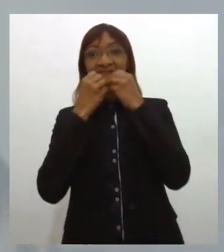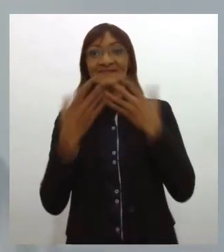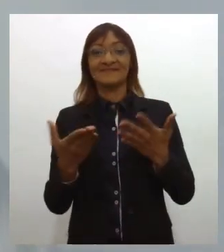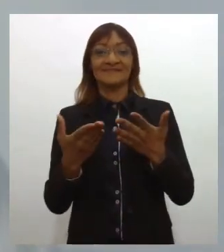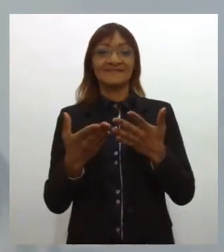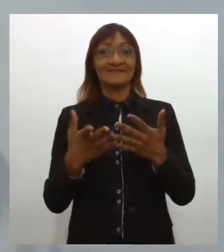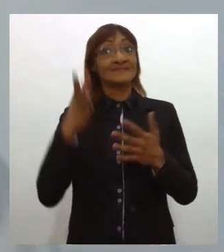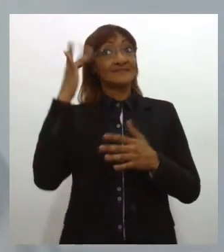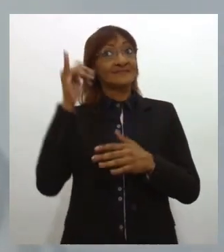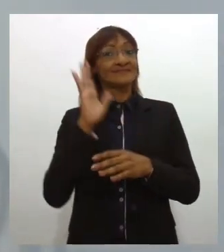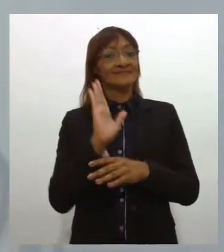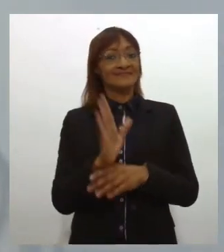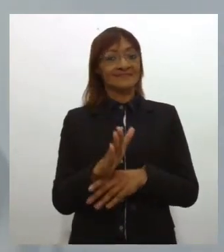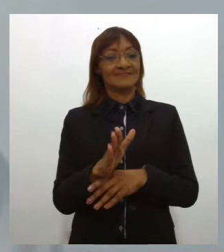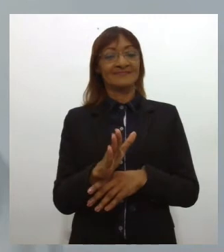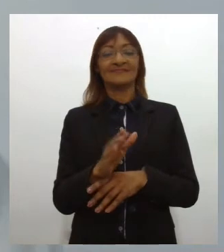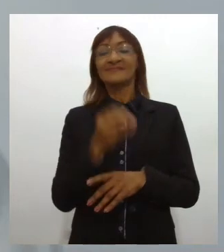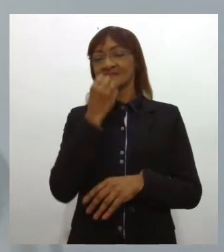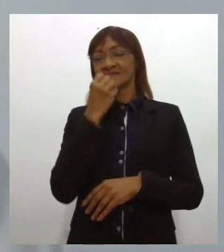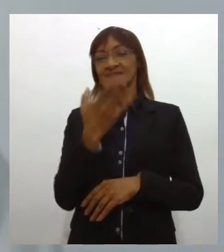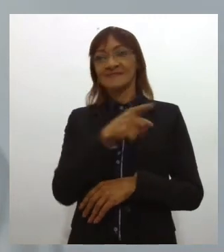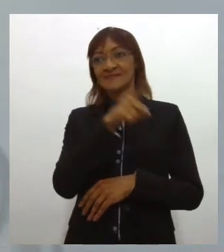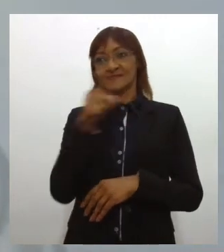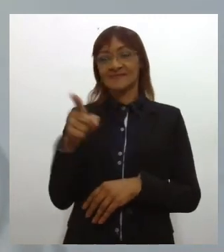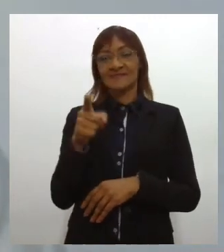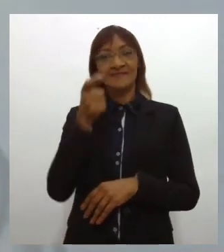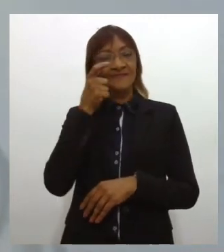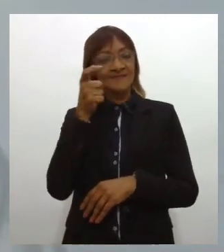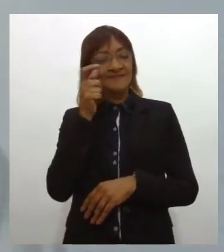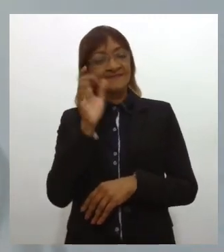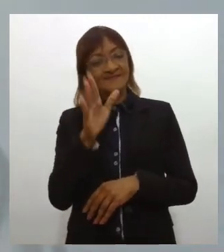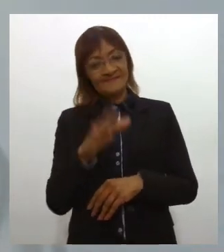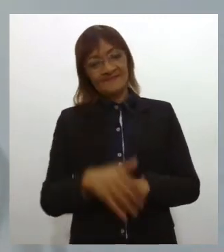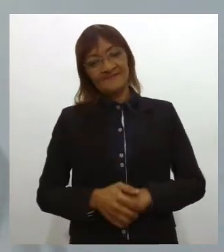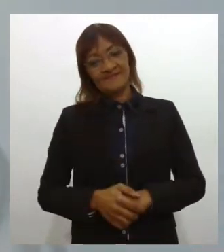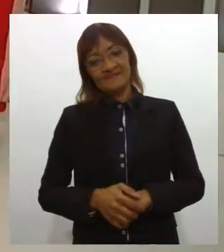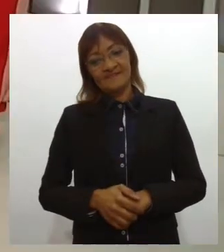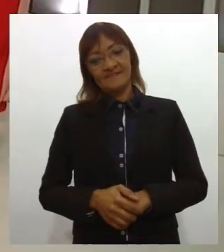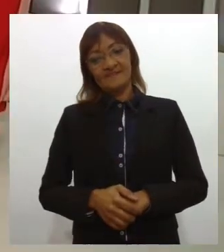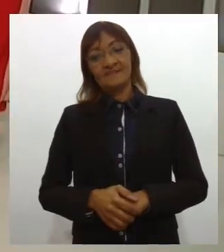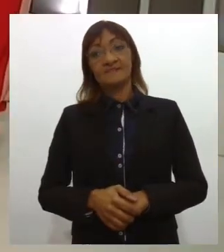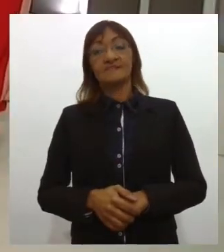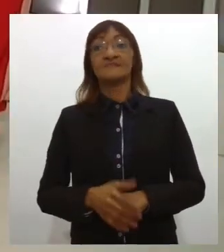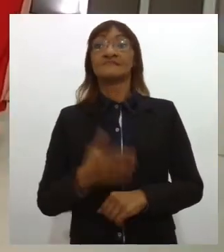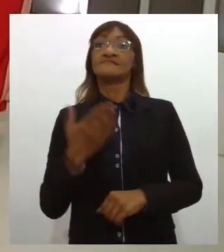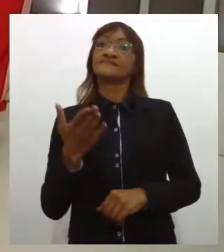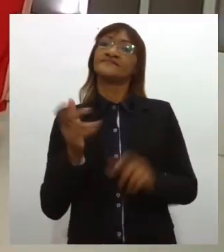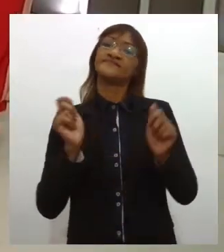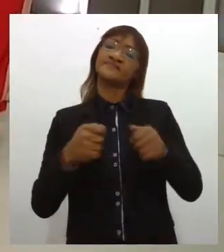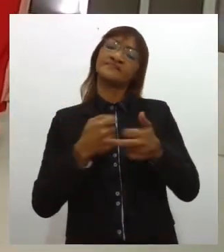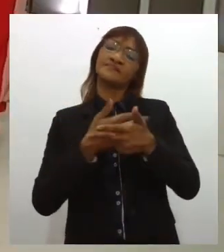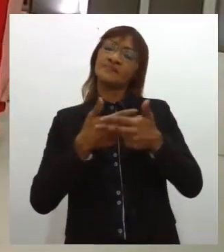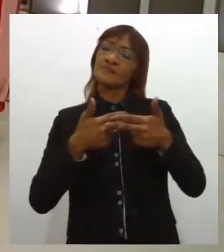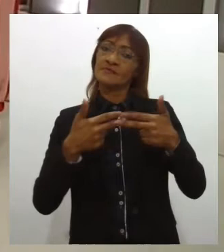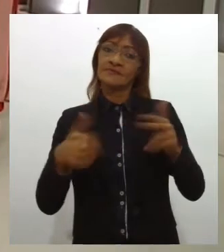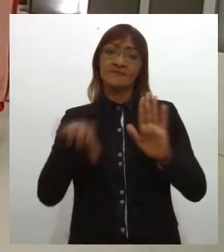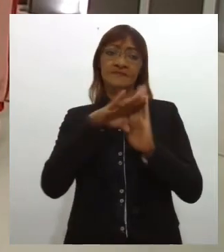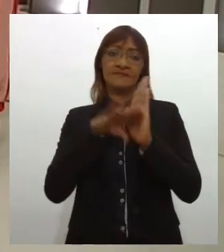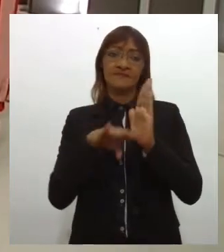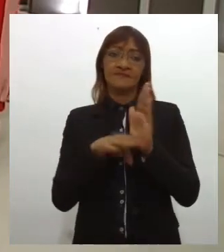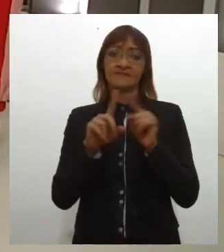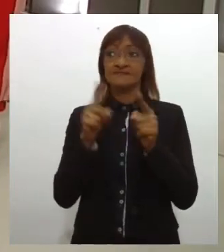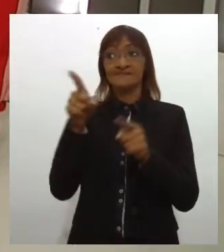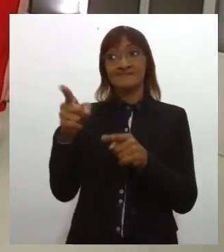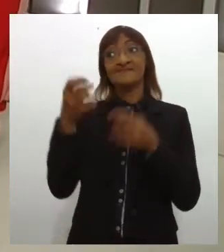amanhã, mas vale muito a pena nós apreciarmos essa apresentação. A gente poderia falar muita coisa com relação ao plano, mas como o Marcelo